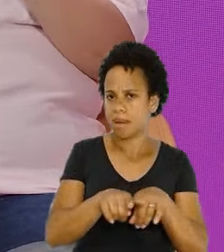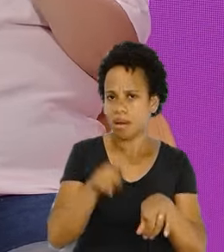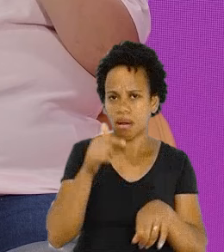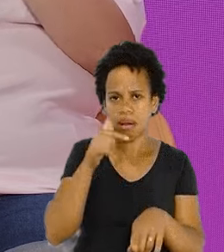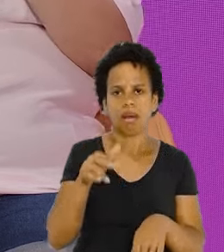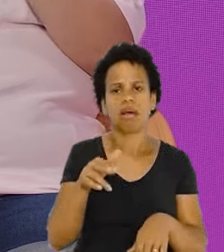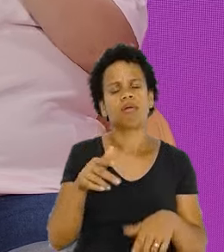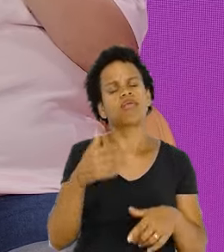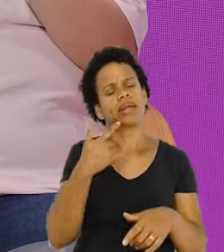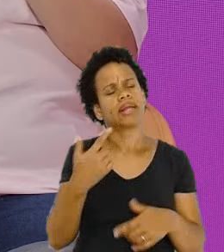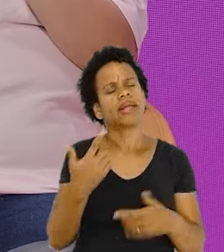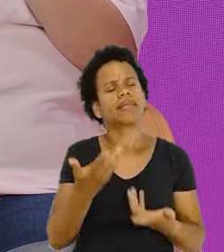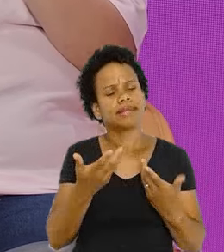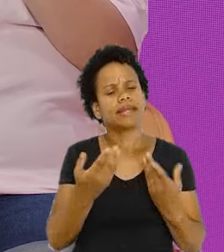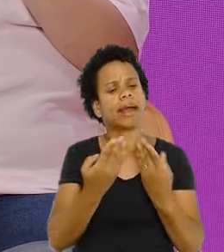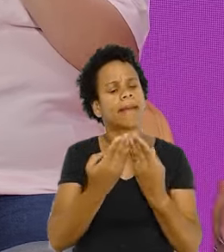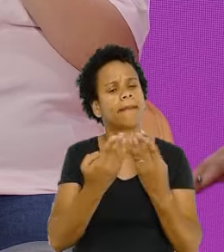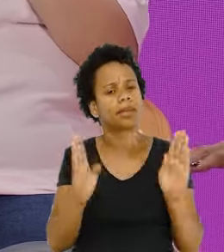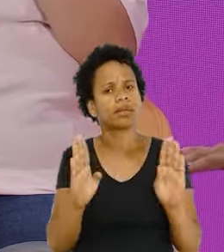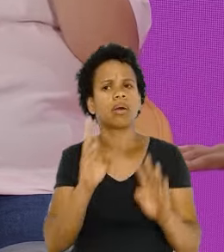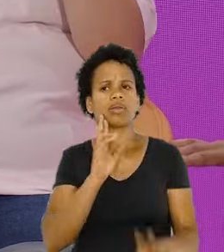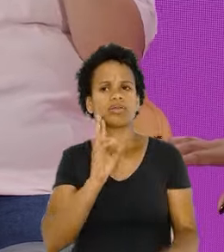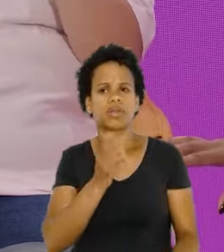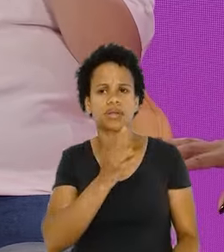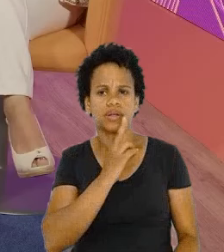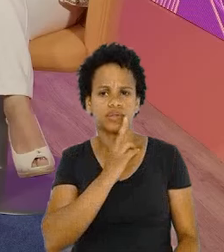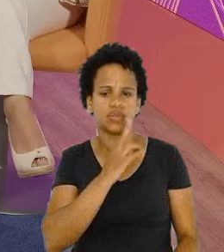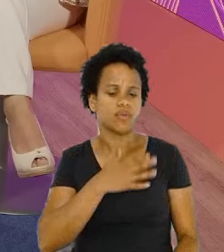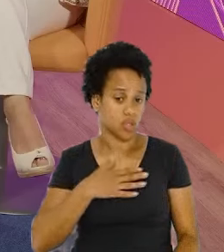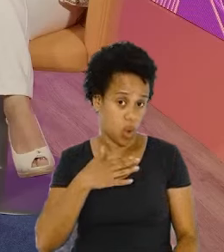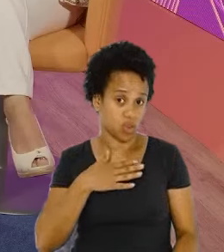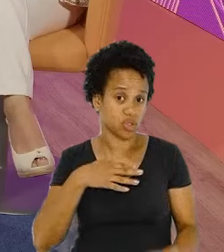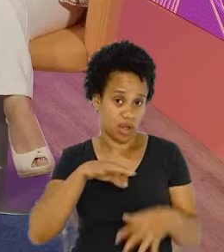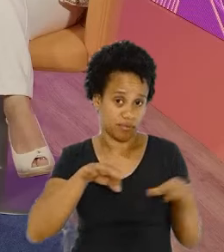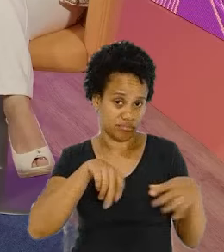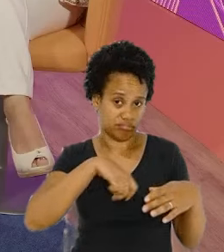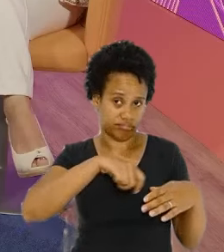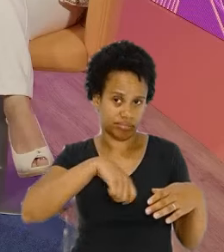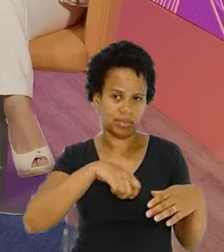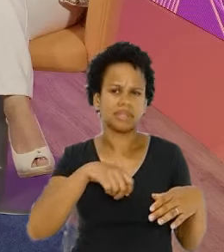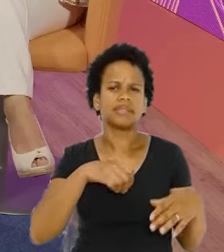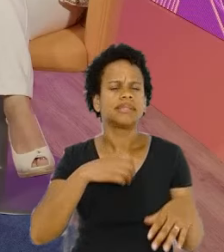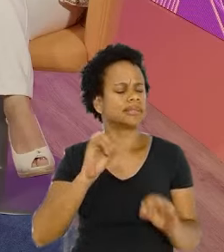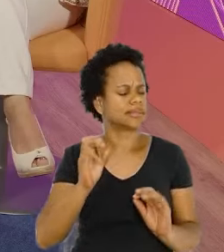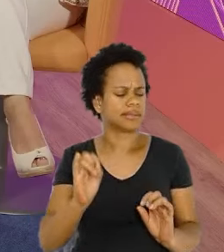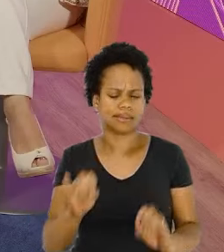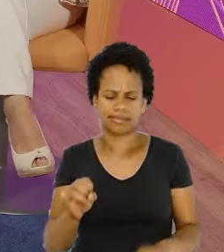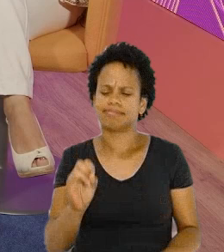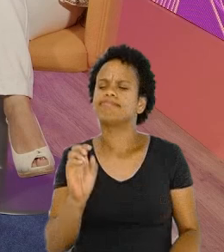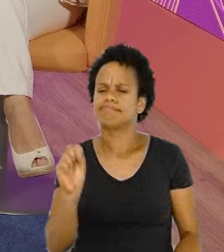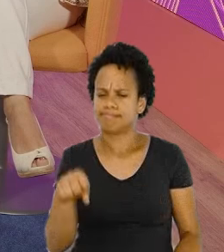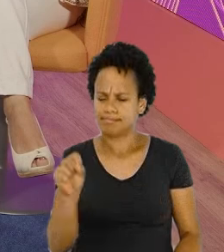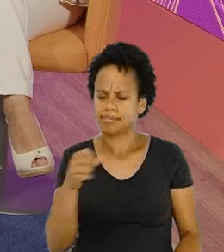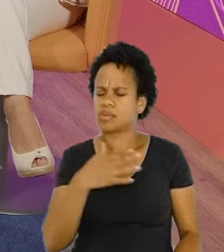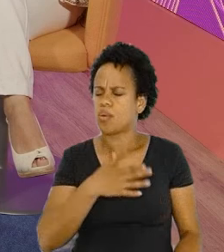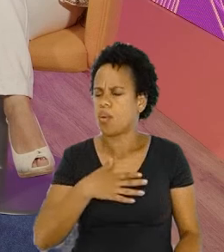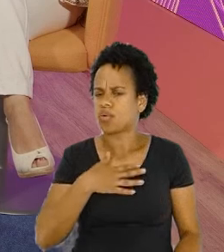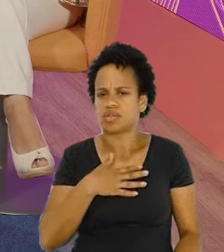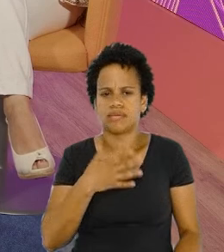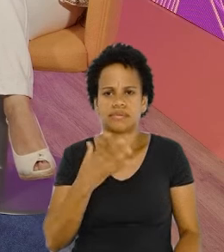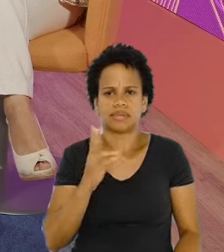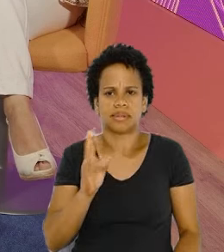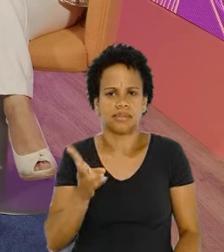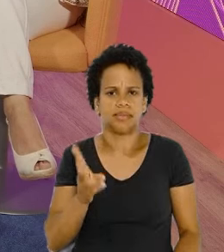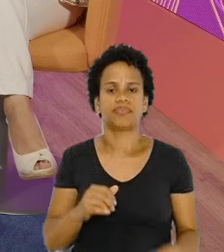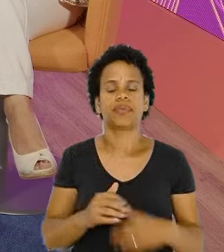assim ah meu sonho per retante você já gostava de cozinhar é eu sempre sempre gostei né né aí F falei